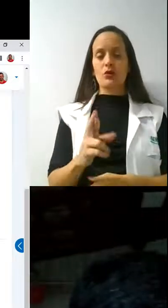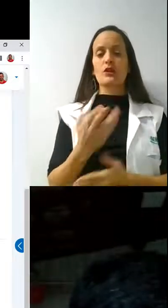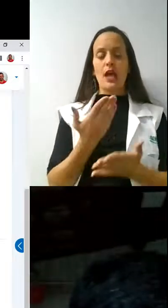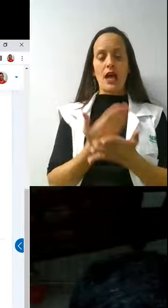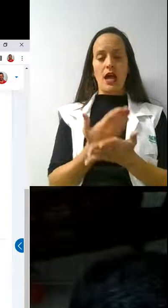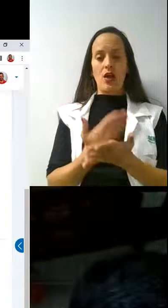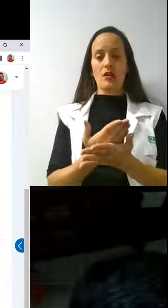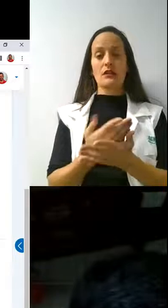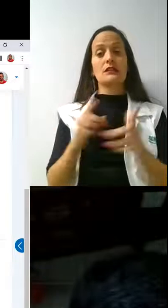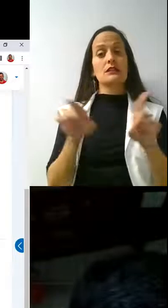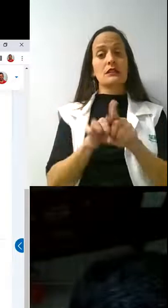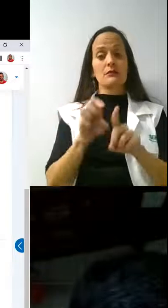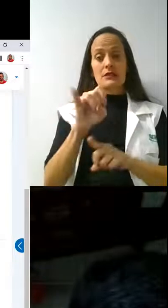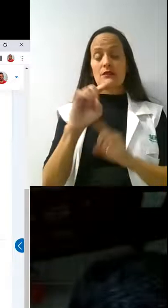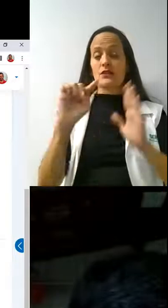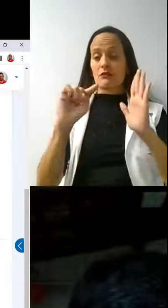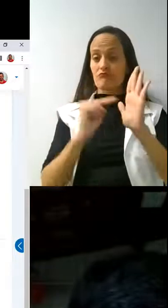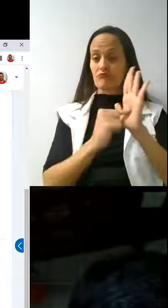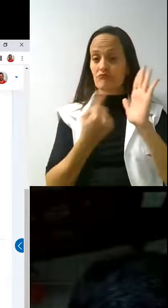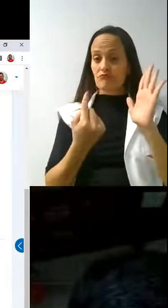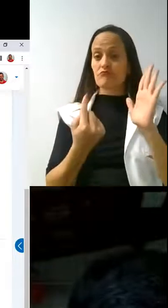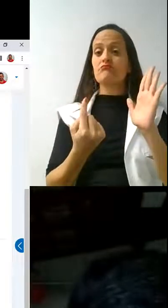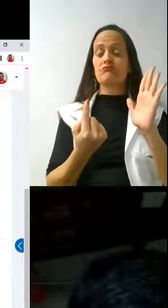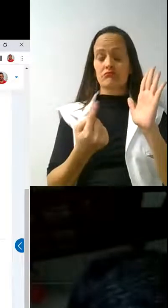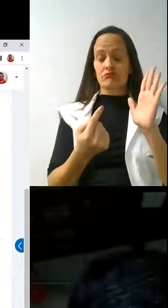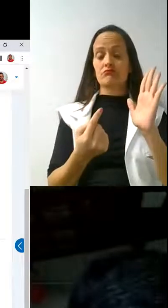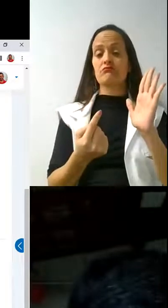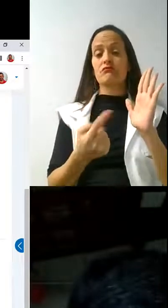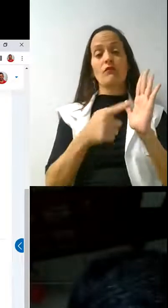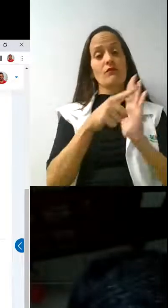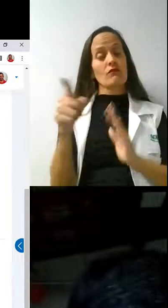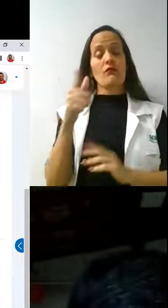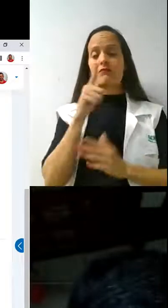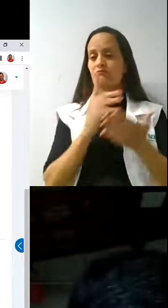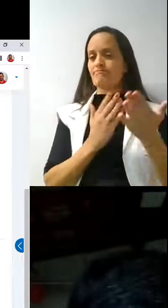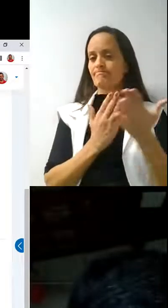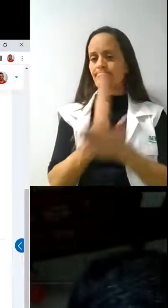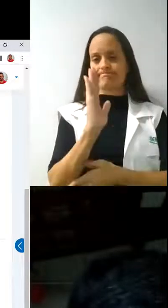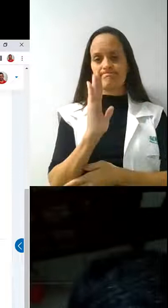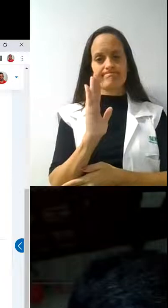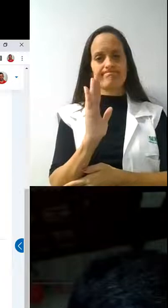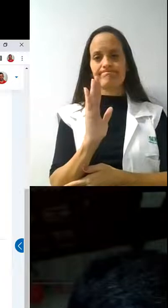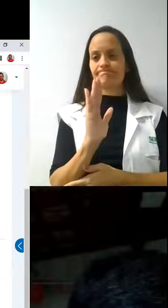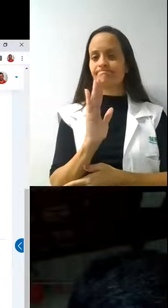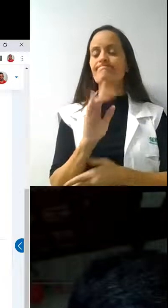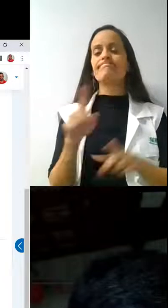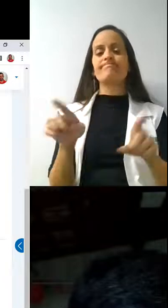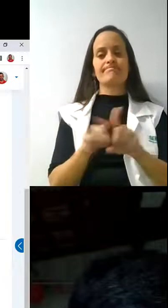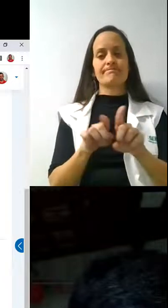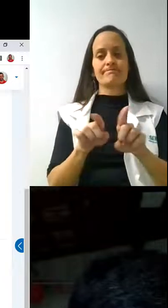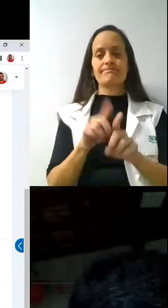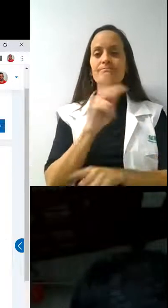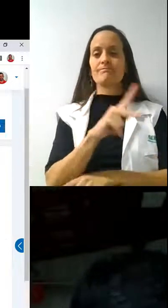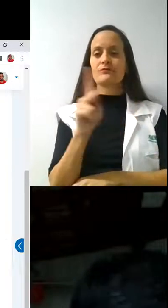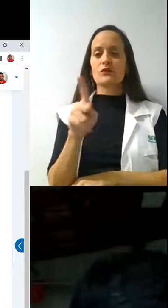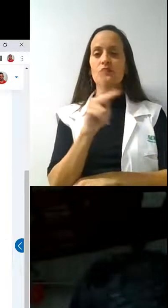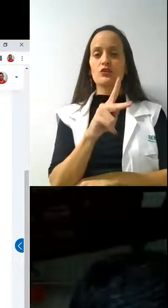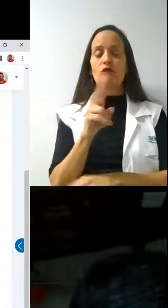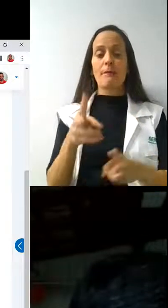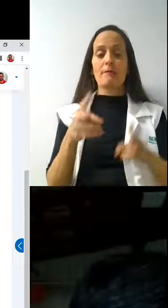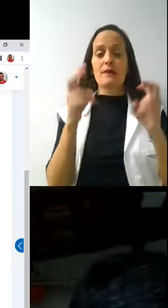não registra a frequência, né, você não consegue fazer o registro de frequência, eu vou computar também as presenças através do